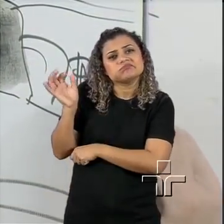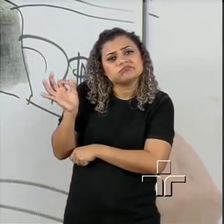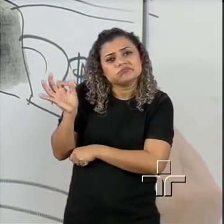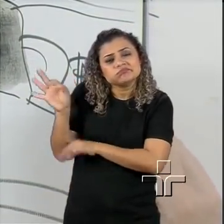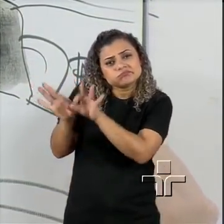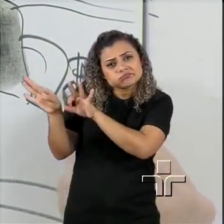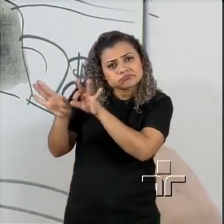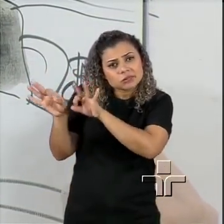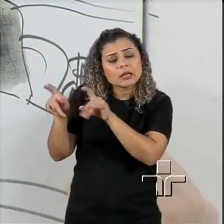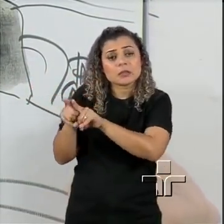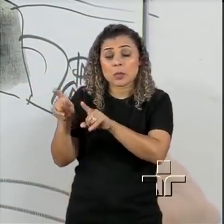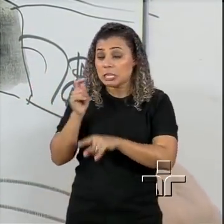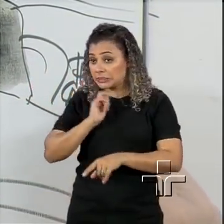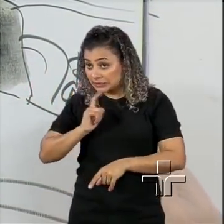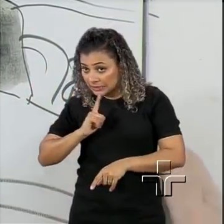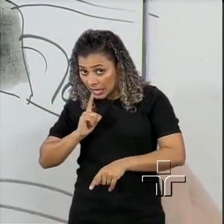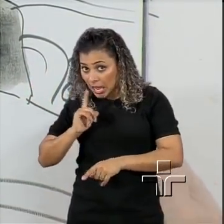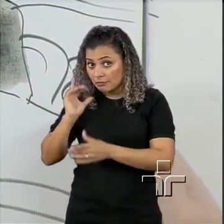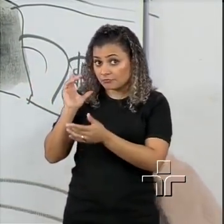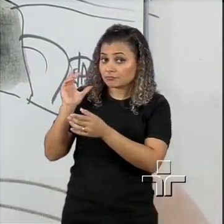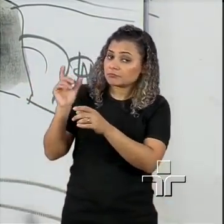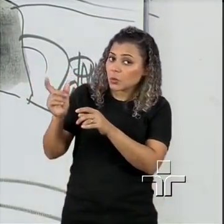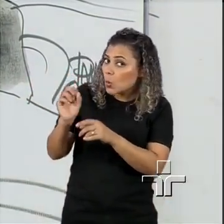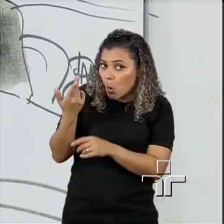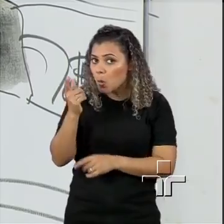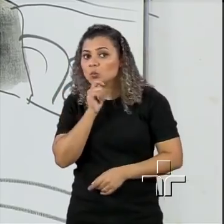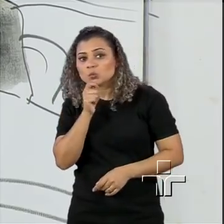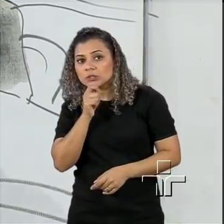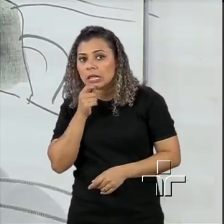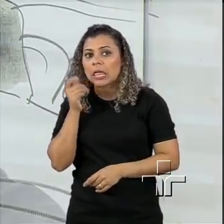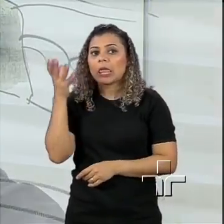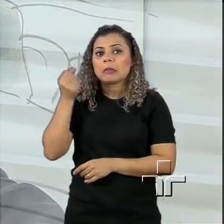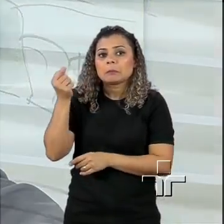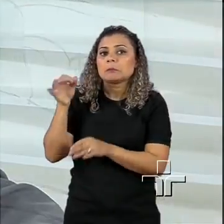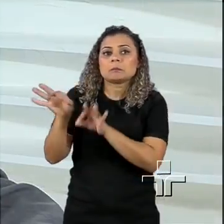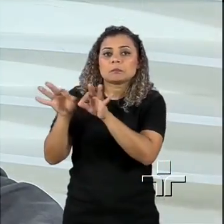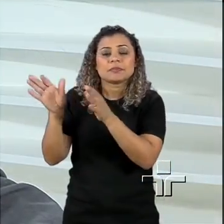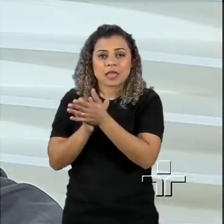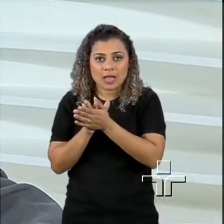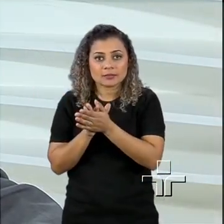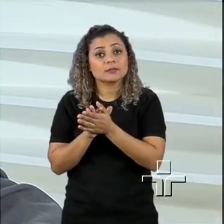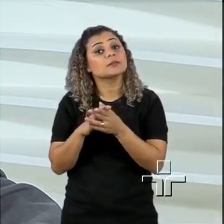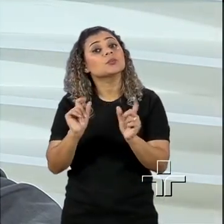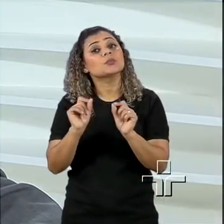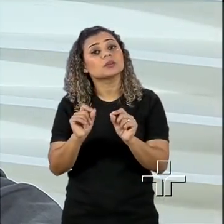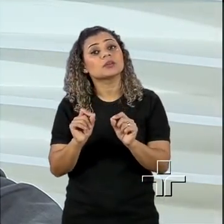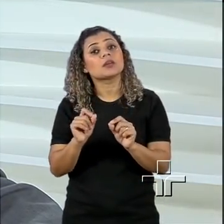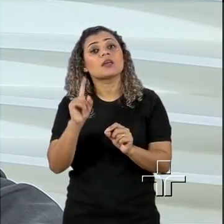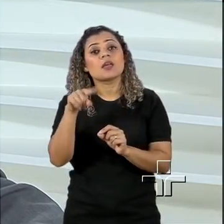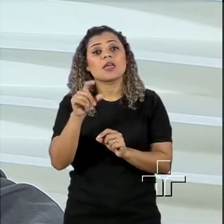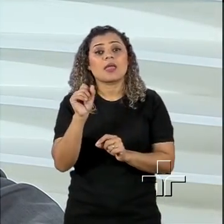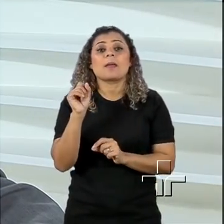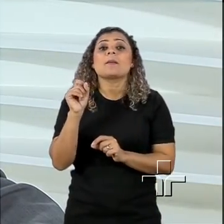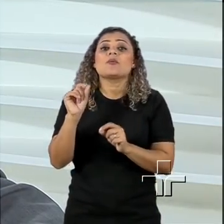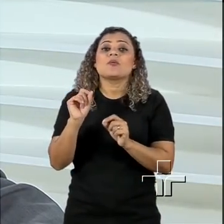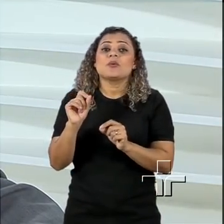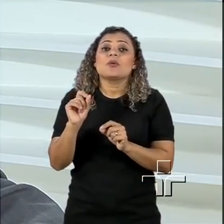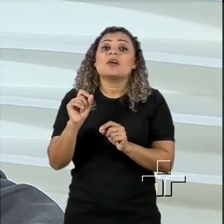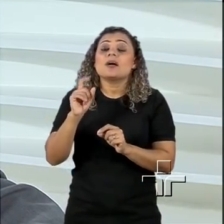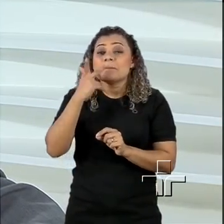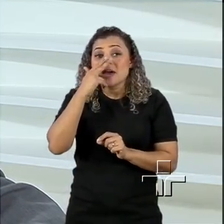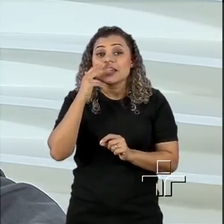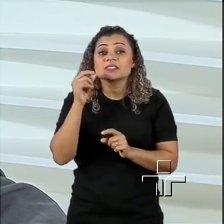orçamento, tem necessidade de reforma, tem necessidade de reforma, eu afirmo com a condição de ter sido ministro da Previdência. Previdência sempre haverá de falar